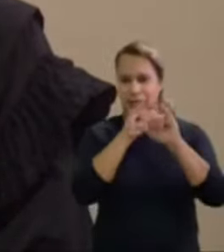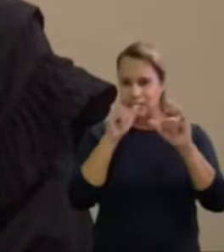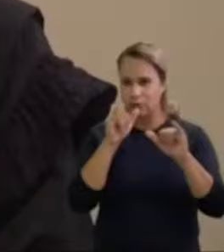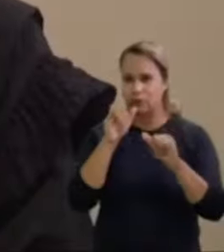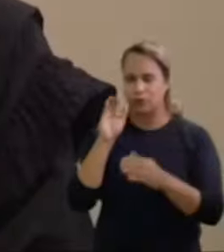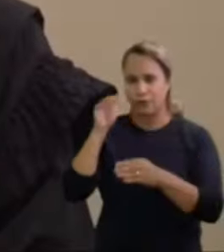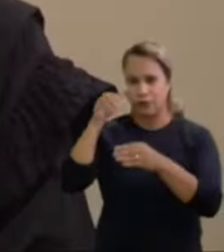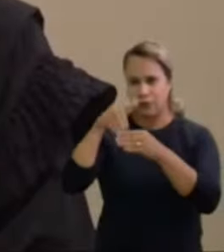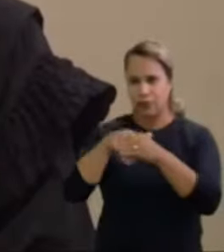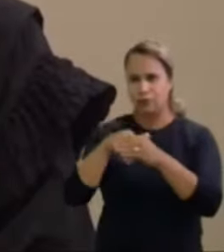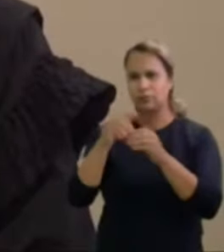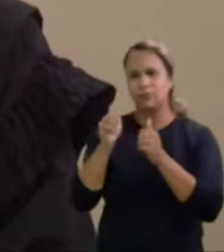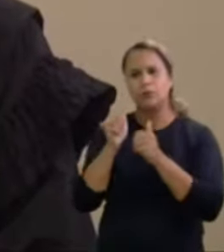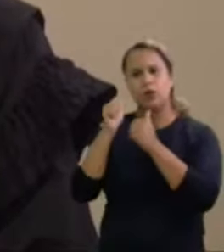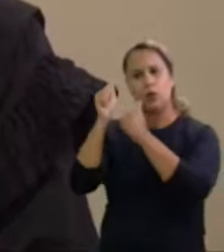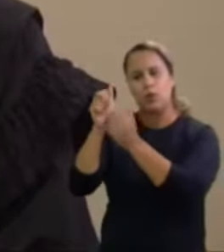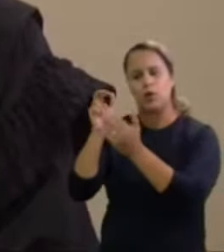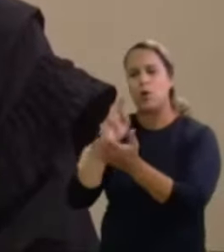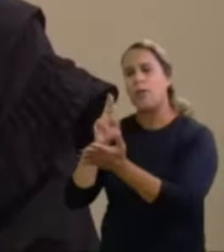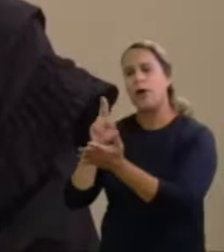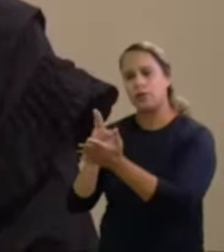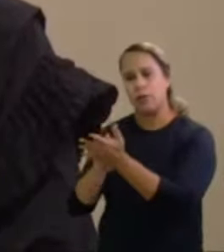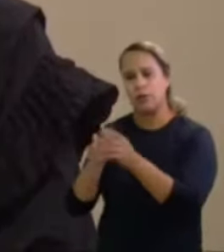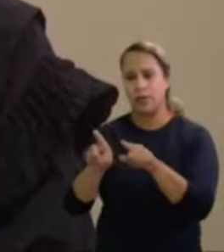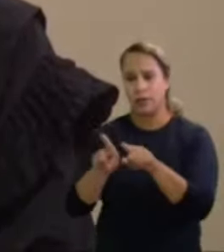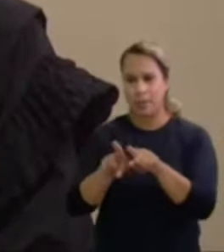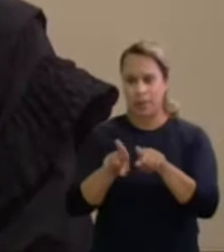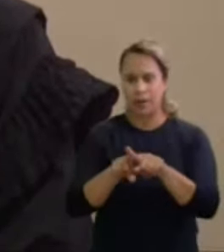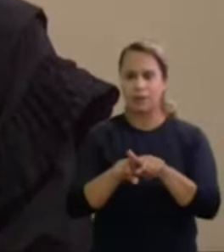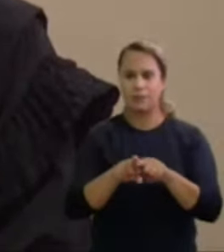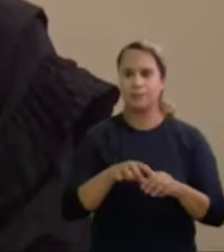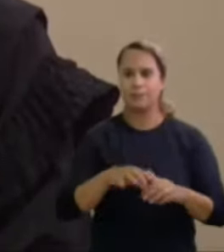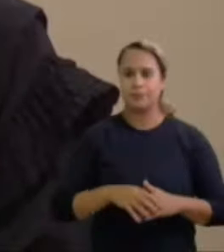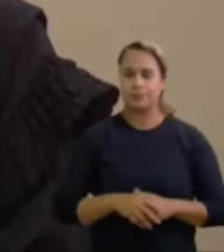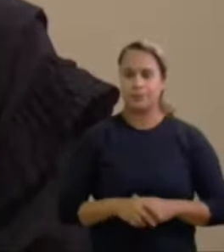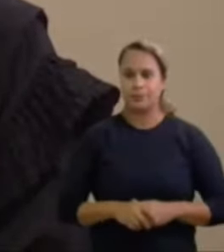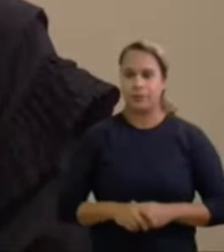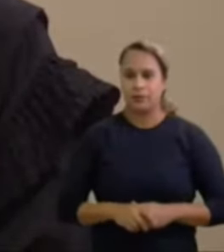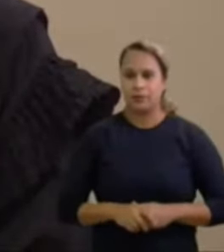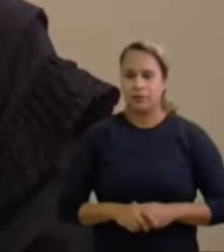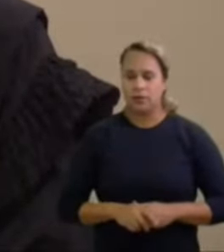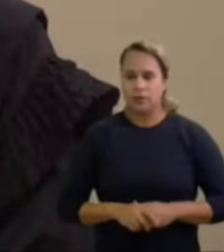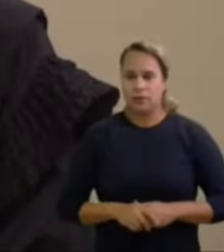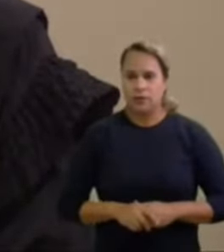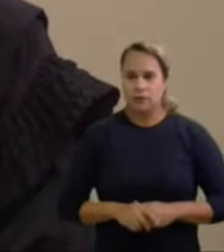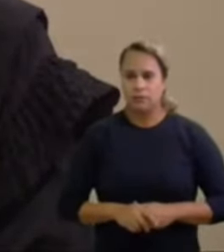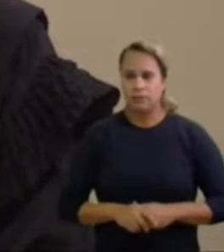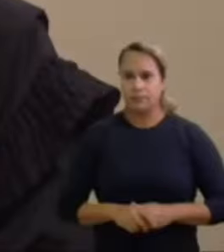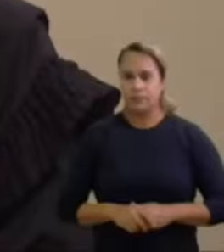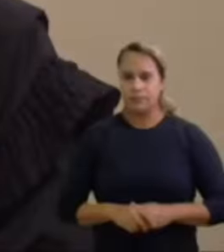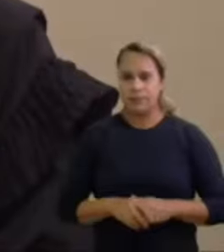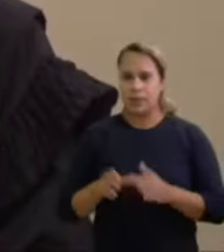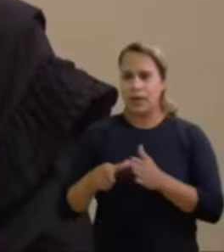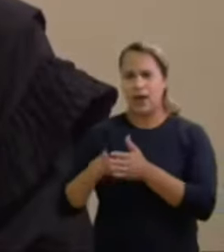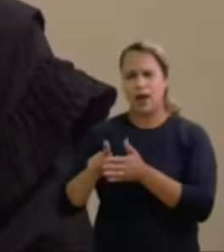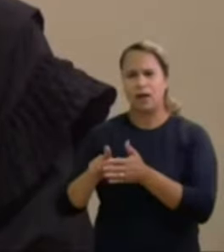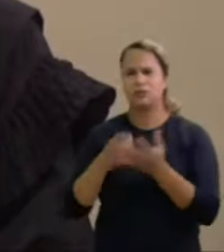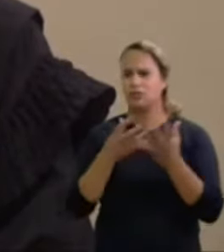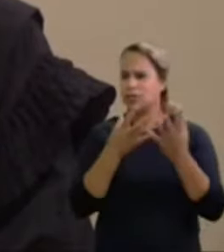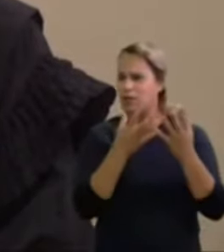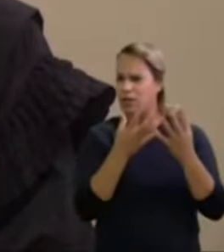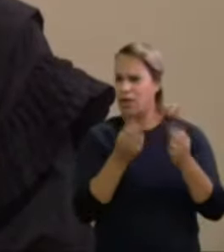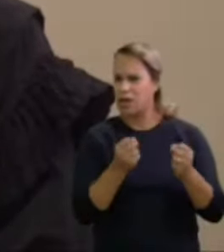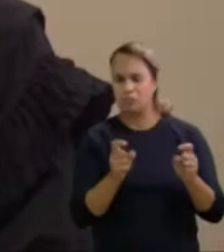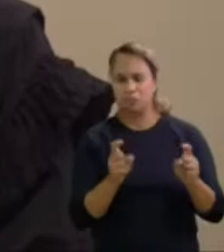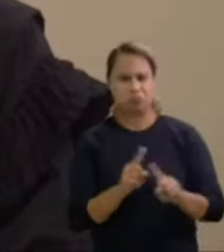de quanto as preliminares né referendar a decisão de saneamento no tocante à rejeição das preliminares arguidas em contestação e no